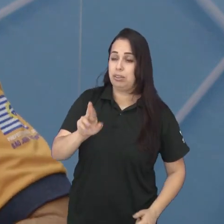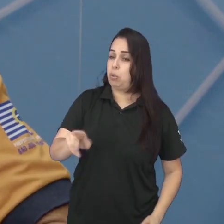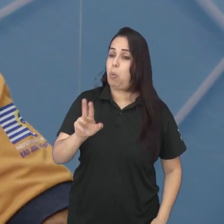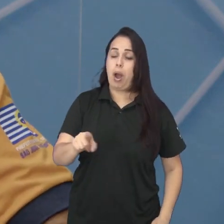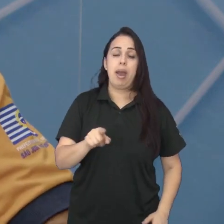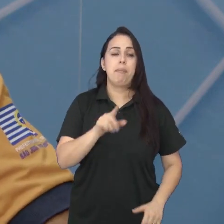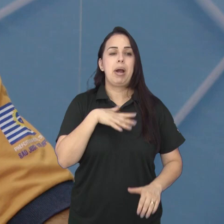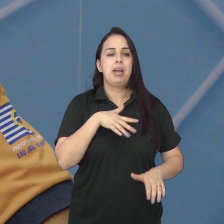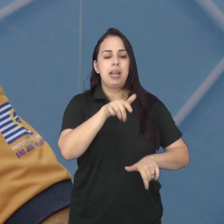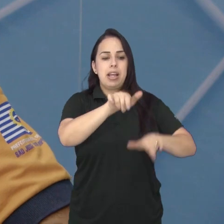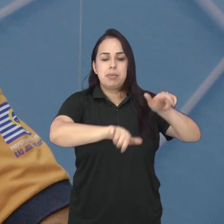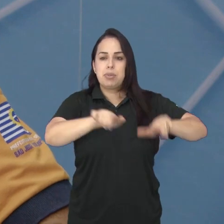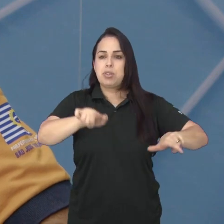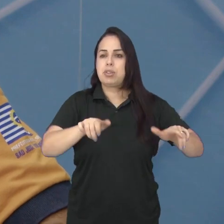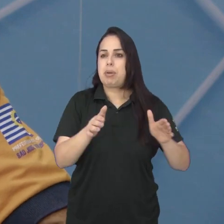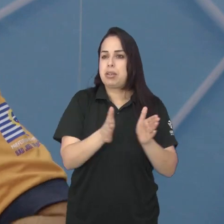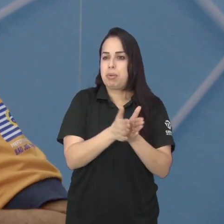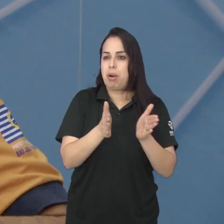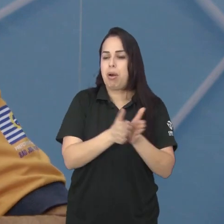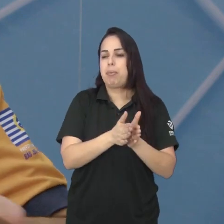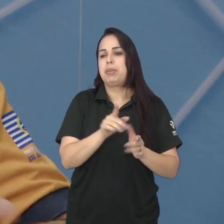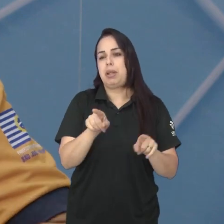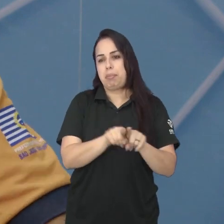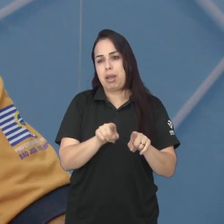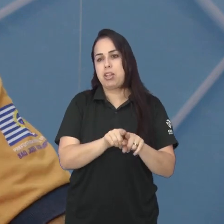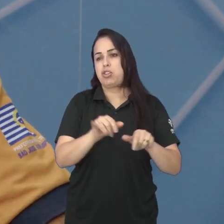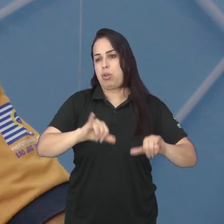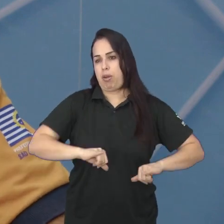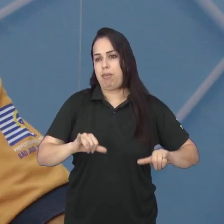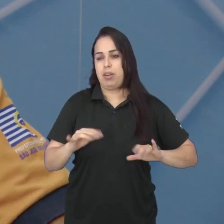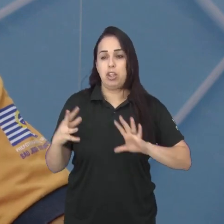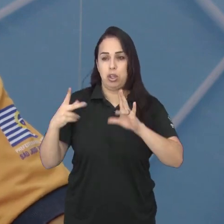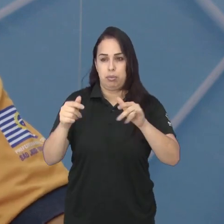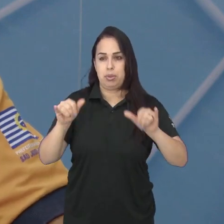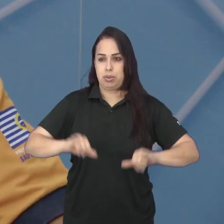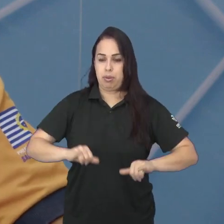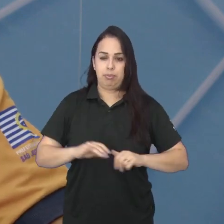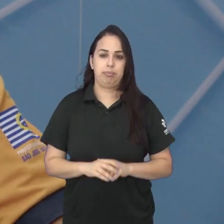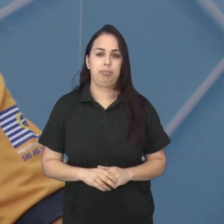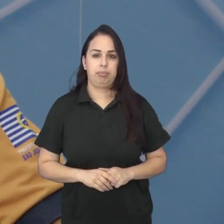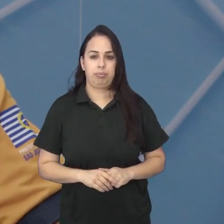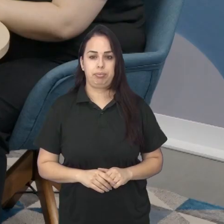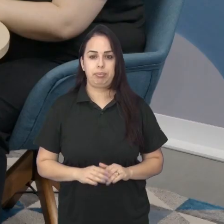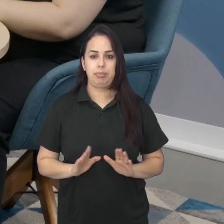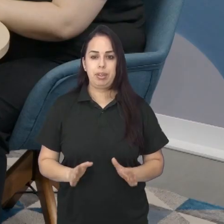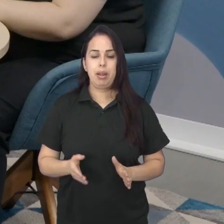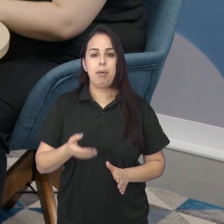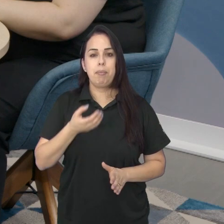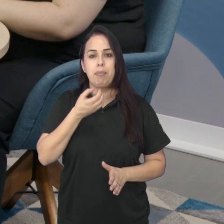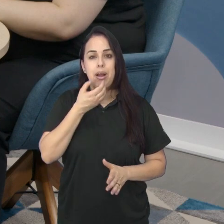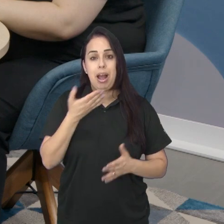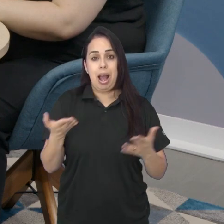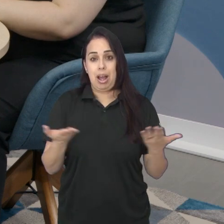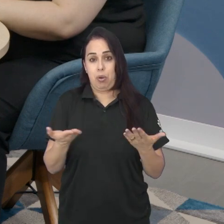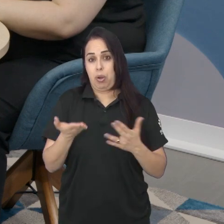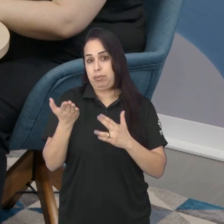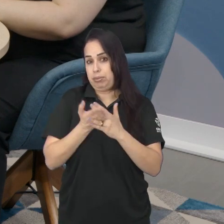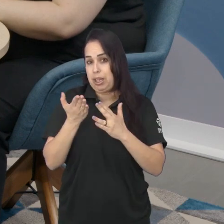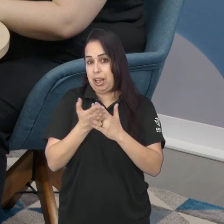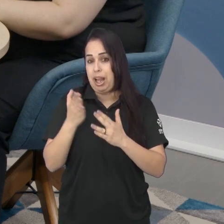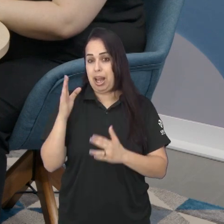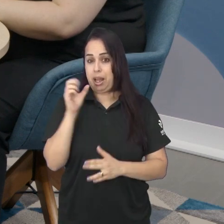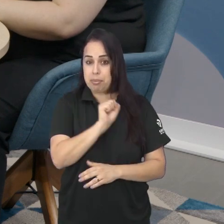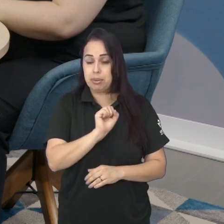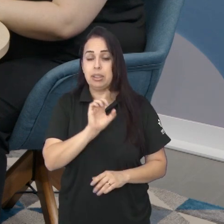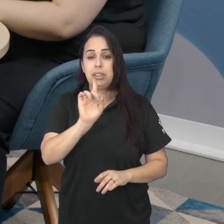periféricas, nas áreas com menores estruturas, até mesmo, aí é toda a população, sem distinção. Tá joia. Bom, nós vamos fazer mais uma